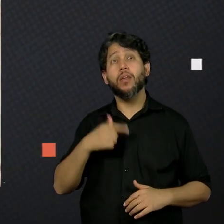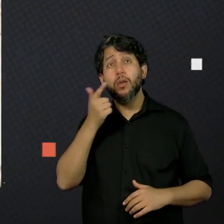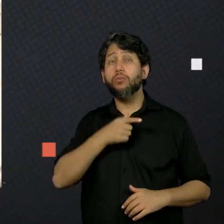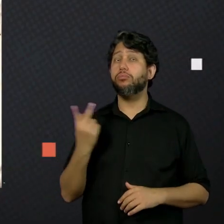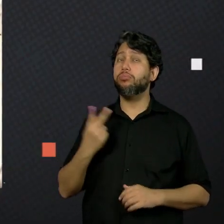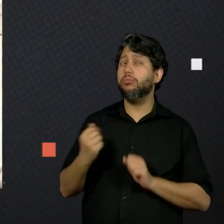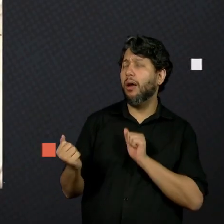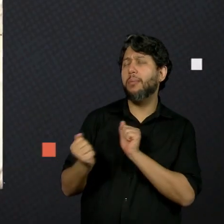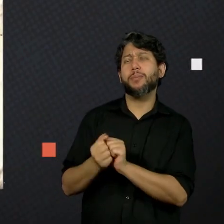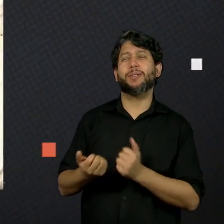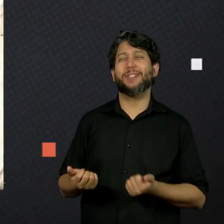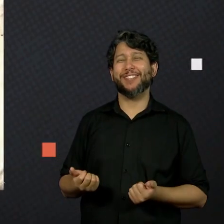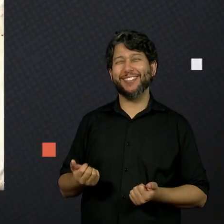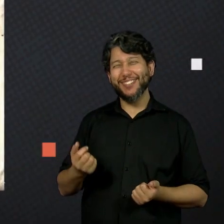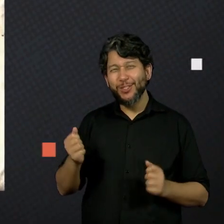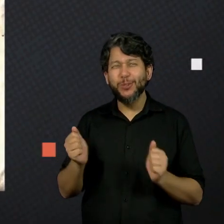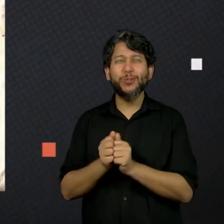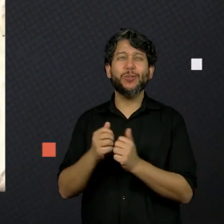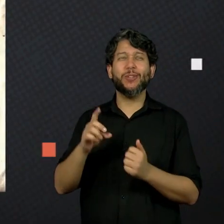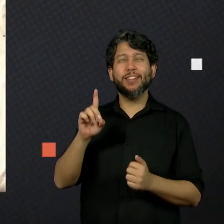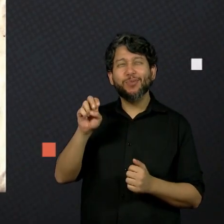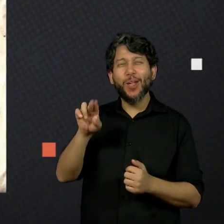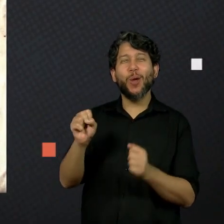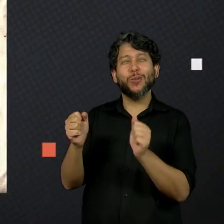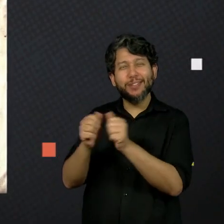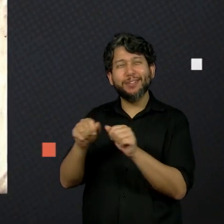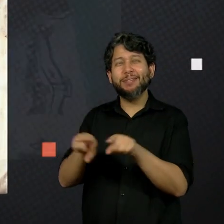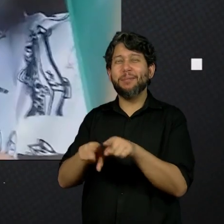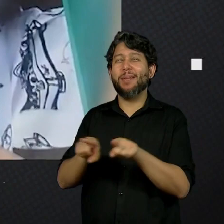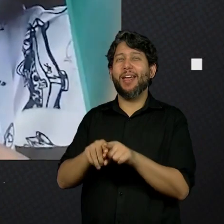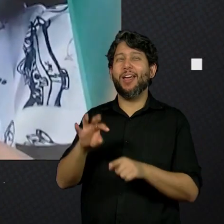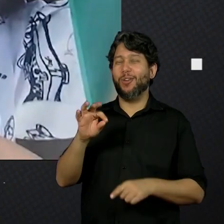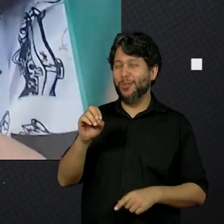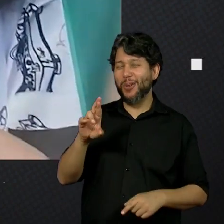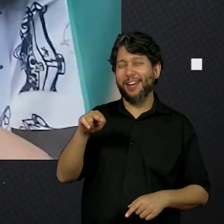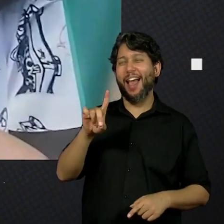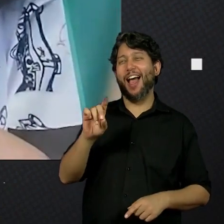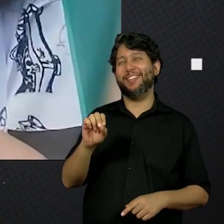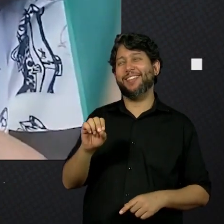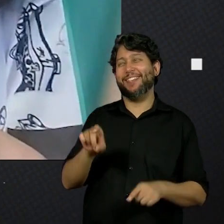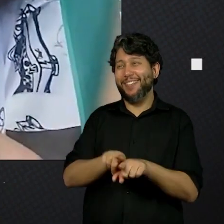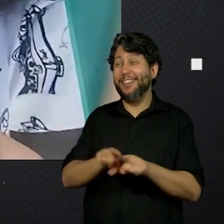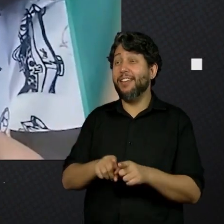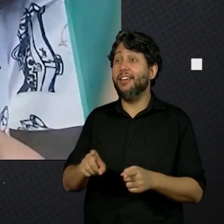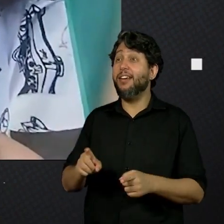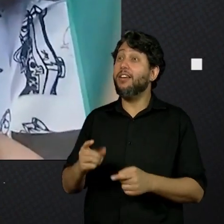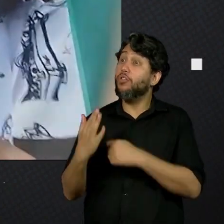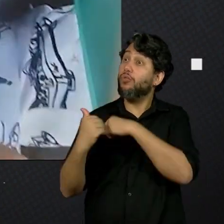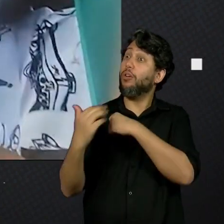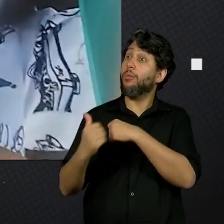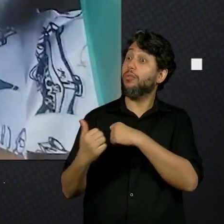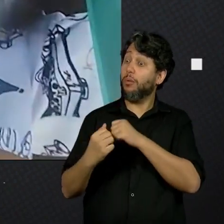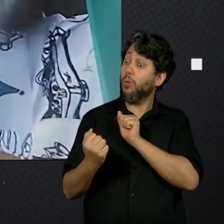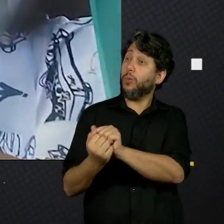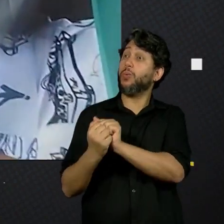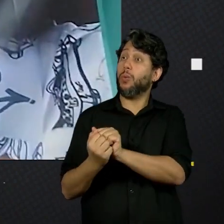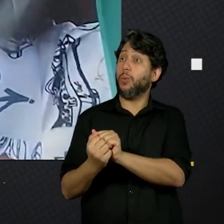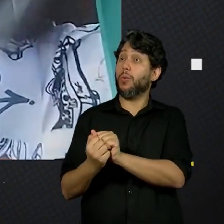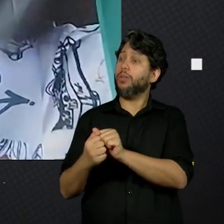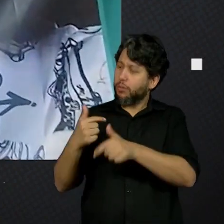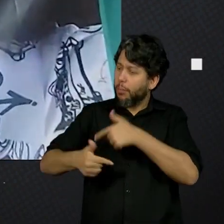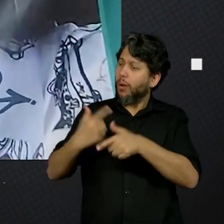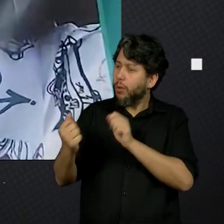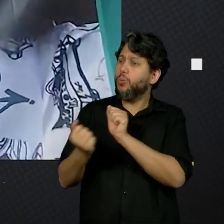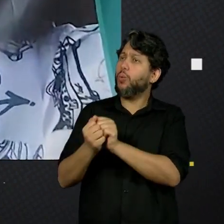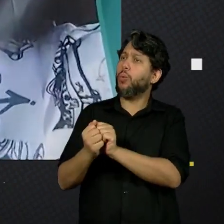com ele, com o Guia de Deus, com o Antônio Tornado na época. E ele me levava sempre nos bailes dele. Eu fiz parte da equipe junto com